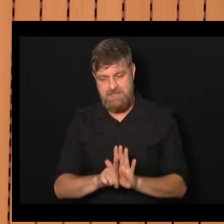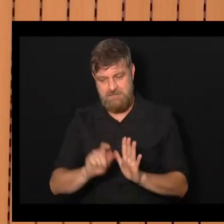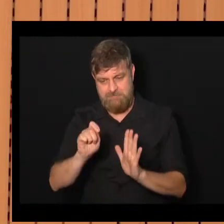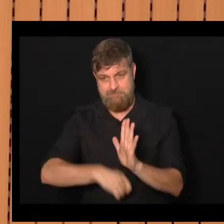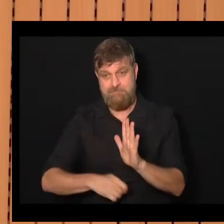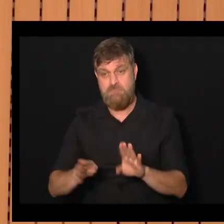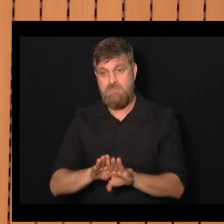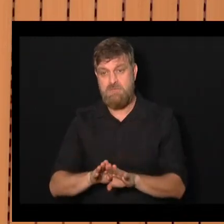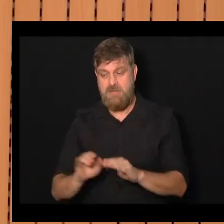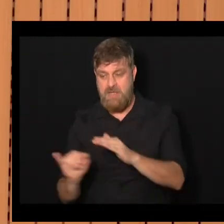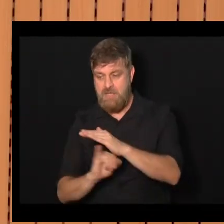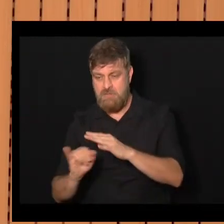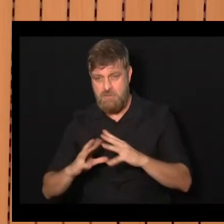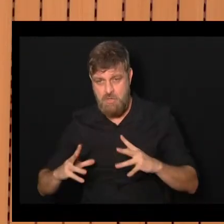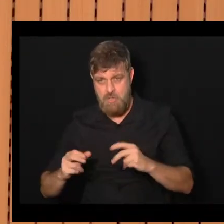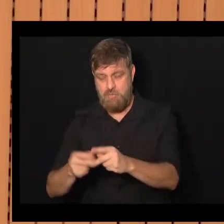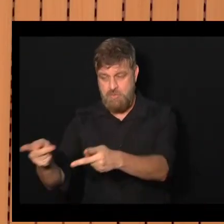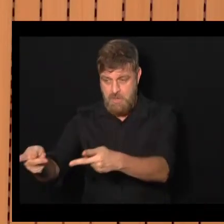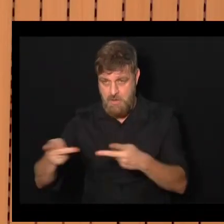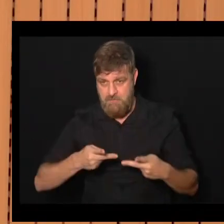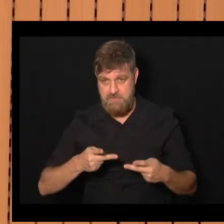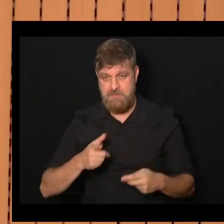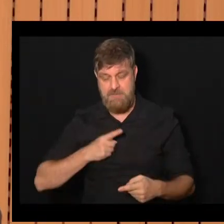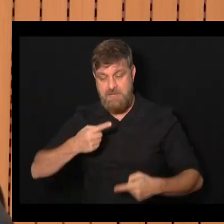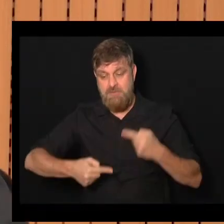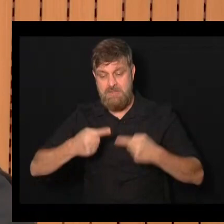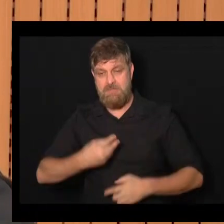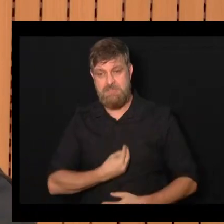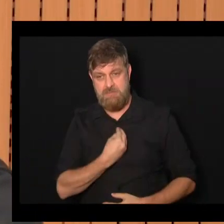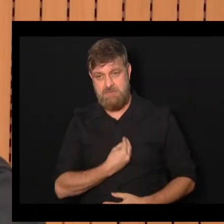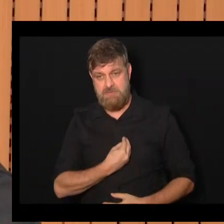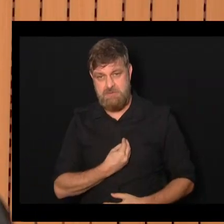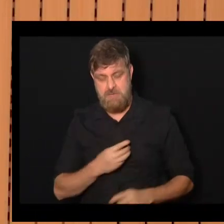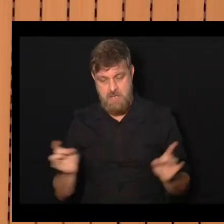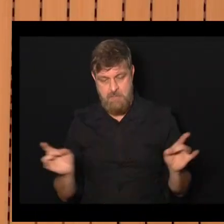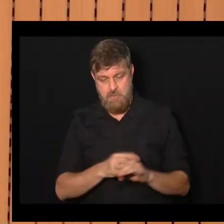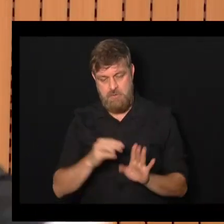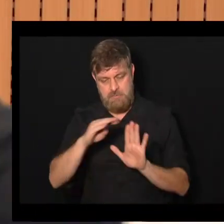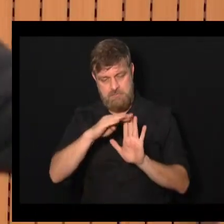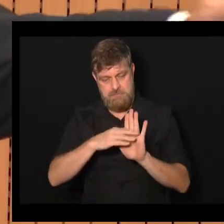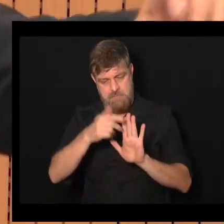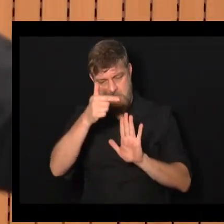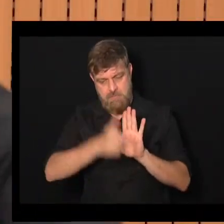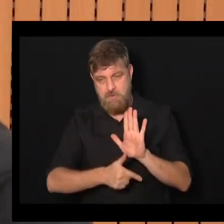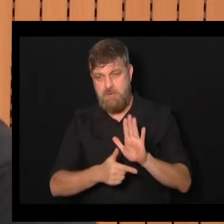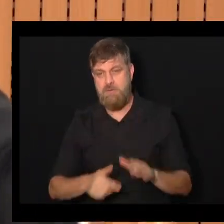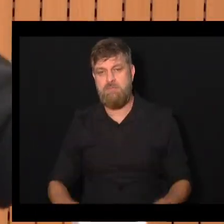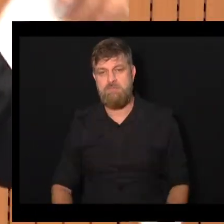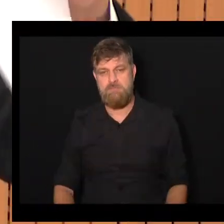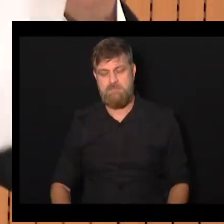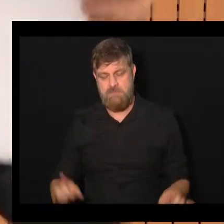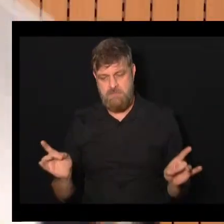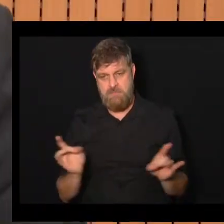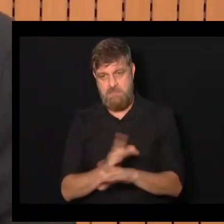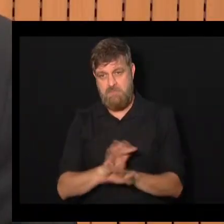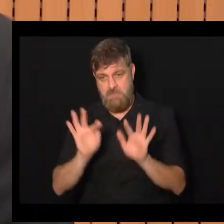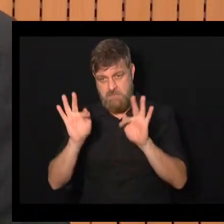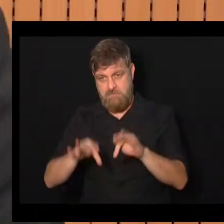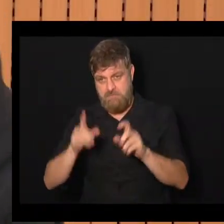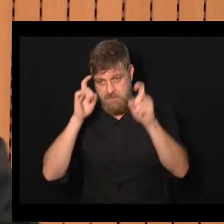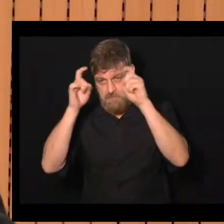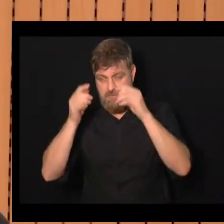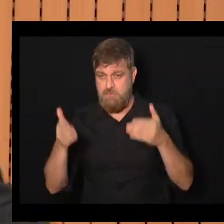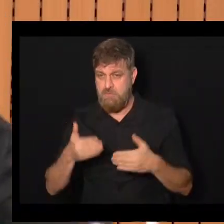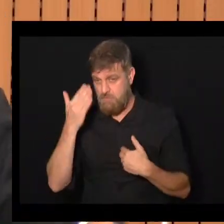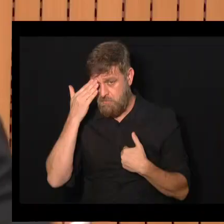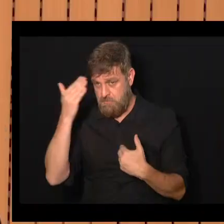sociedades e entidades comunitárias para tomar parte dos debates. Não havendo nada mais a deliberar, dou por encerrada a presente sessão. Muito